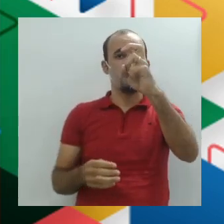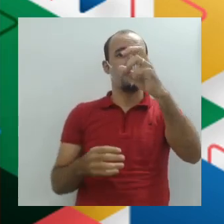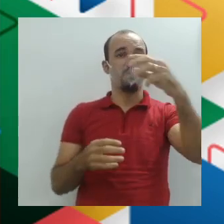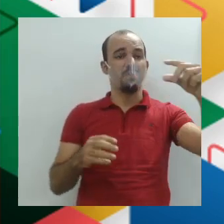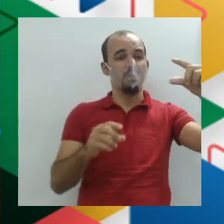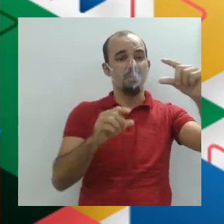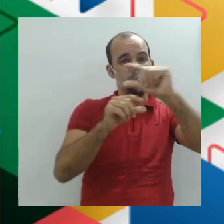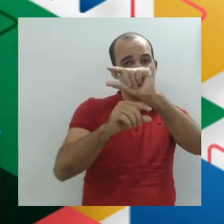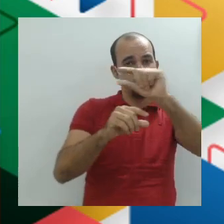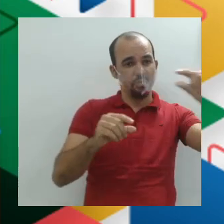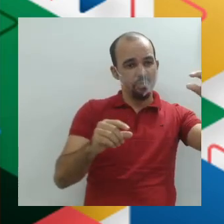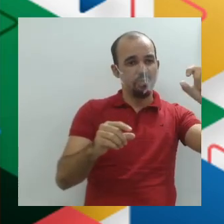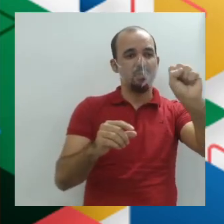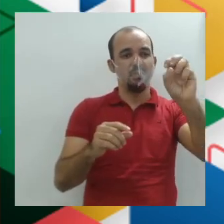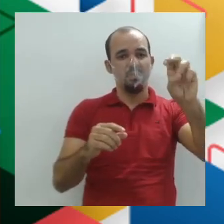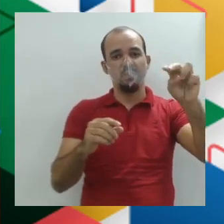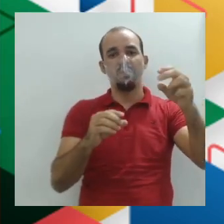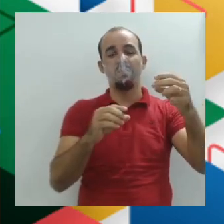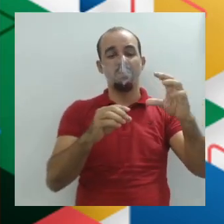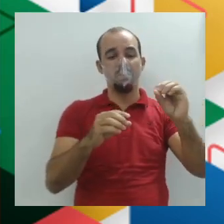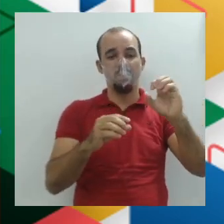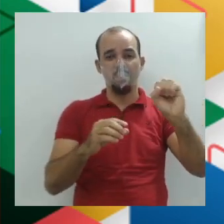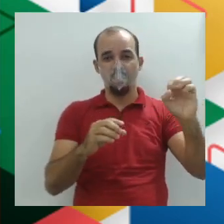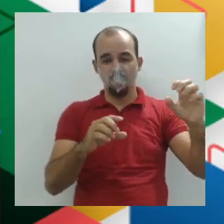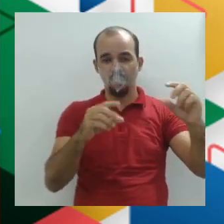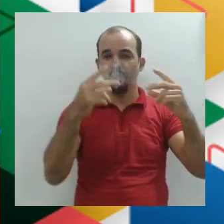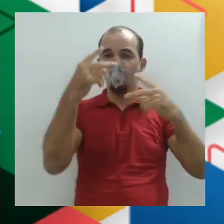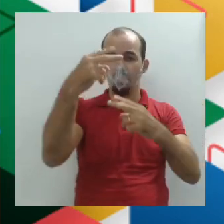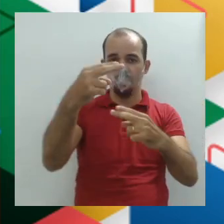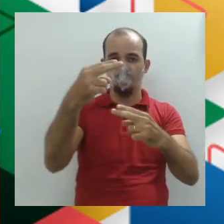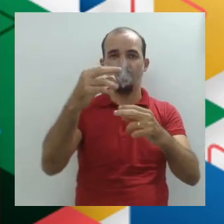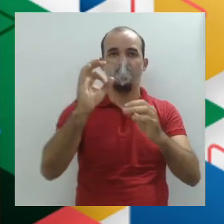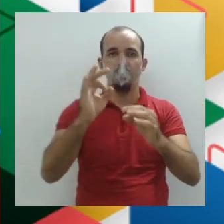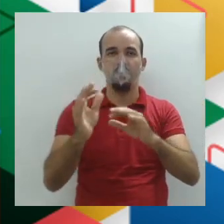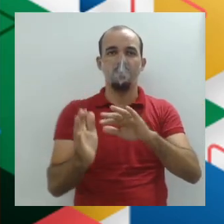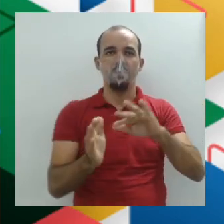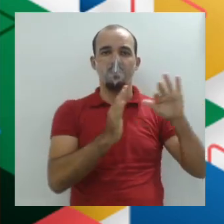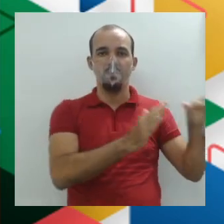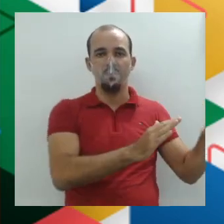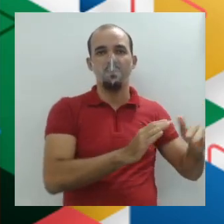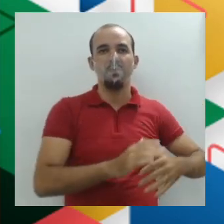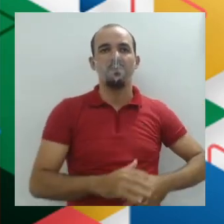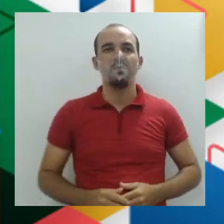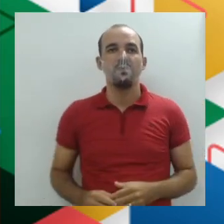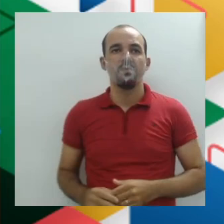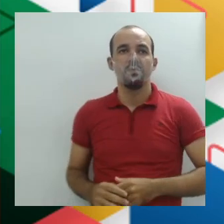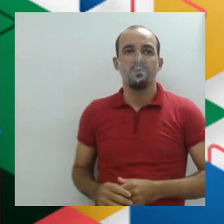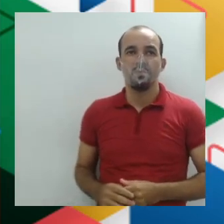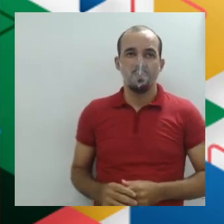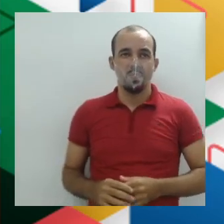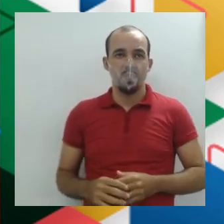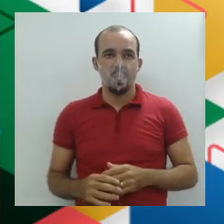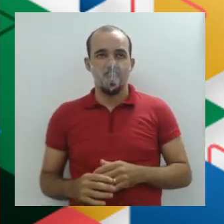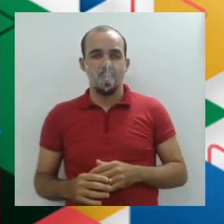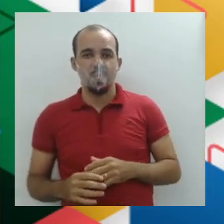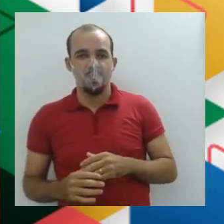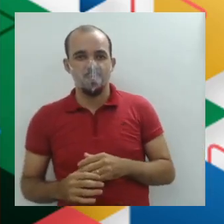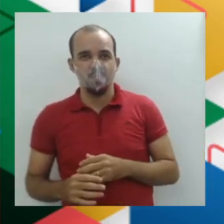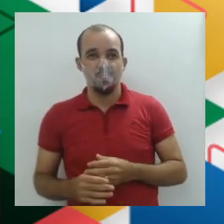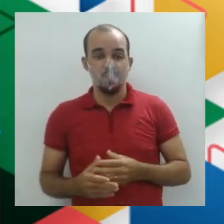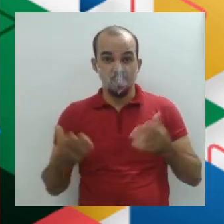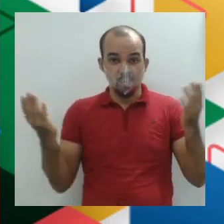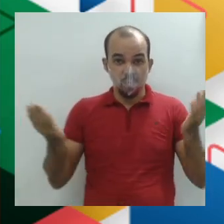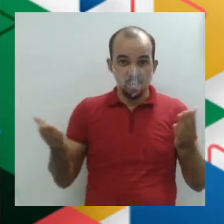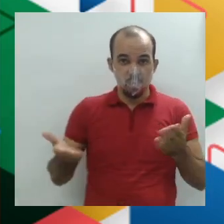tem complemento também 45 graus. Olha que legal. Aqui eu vou mostrar para vocês o seguinte. Eu